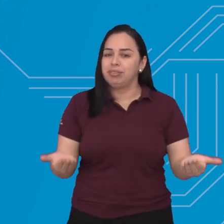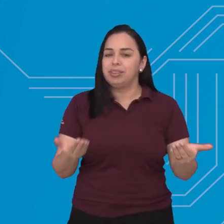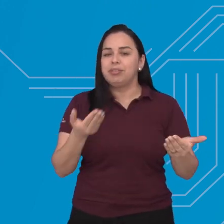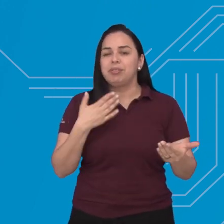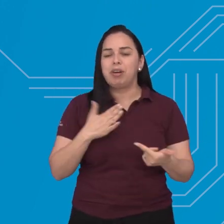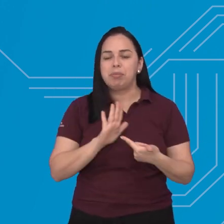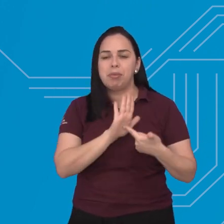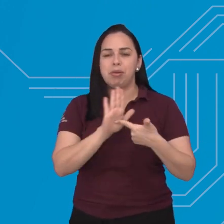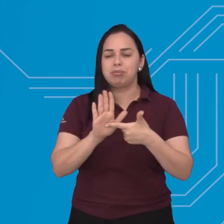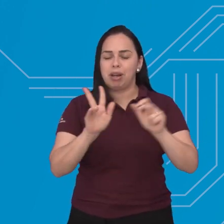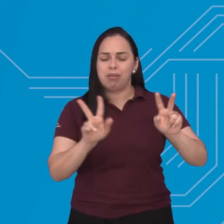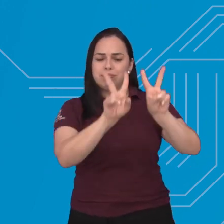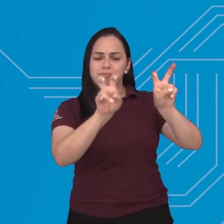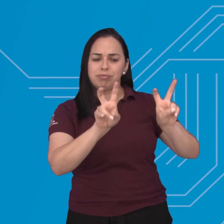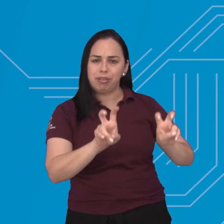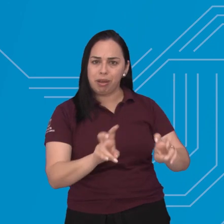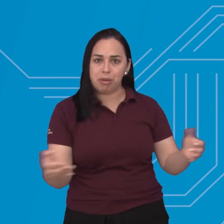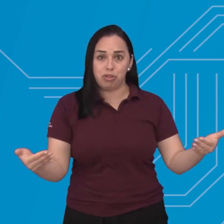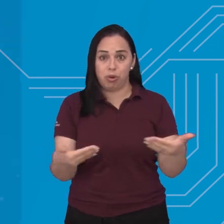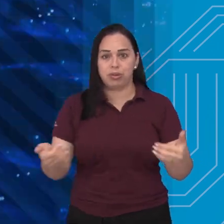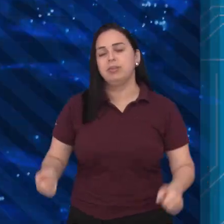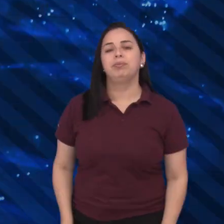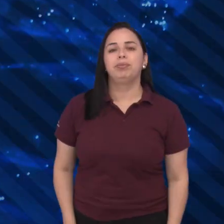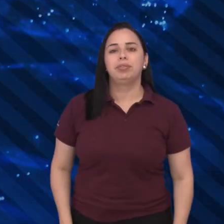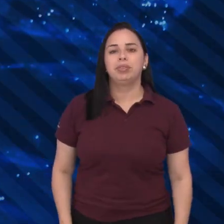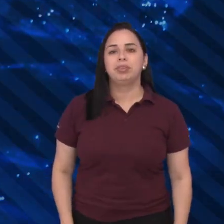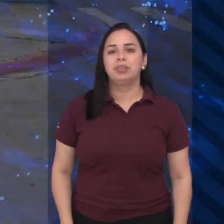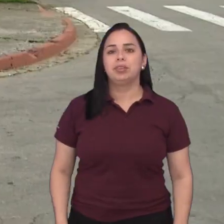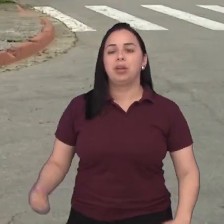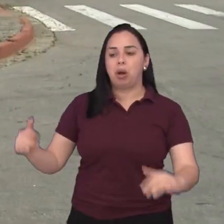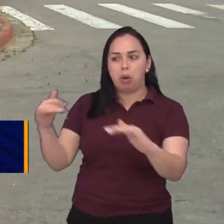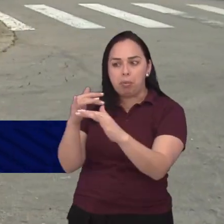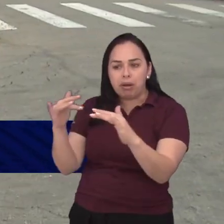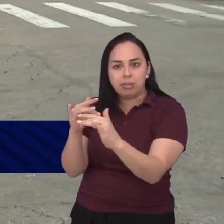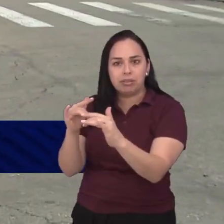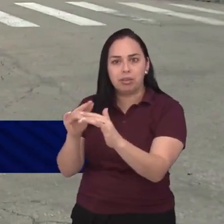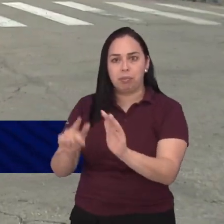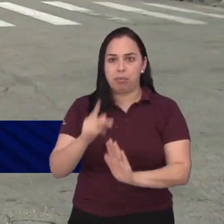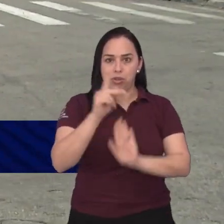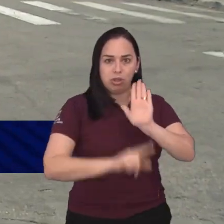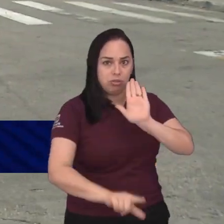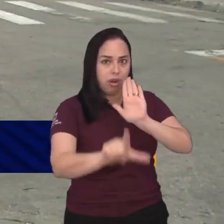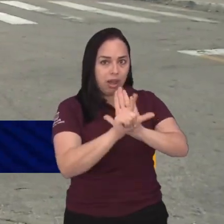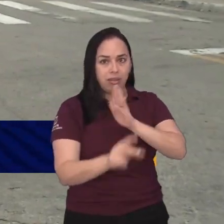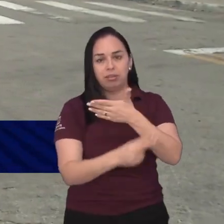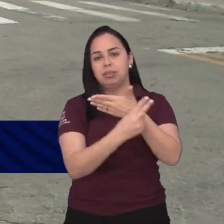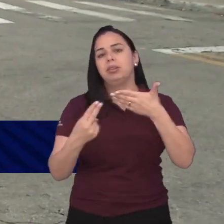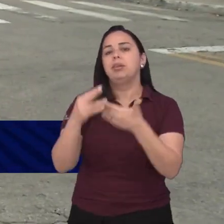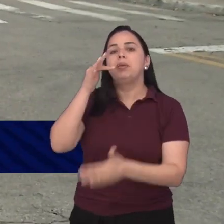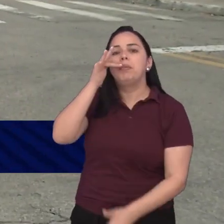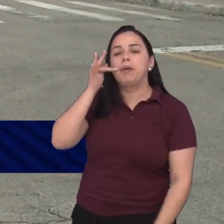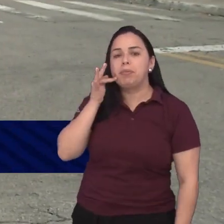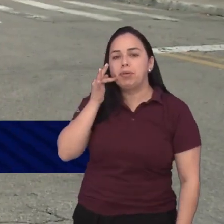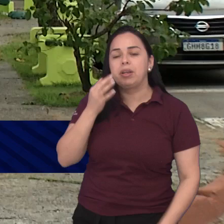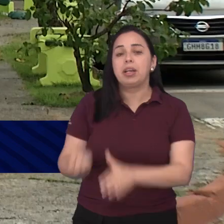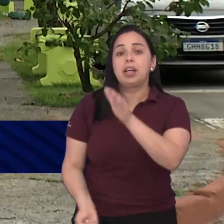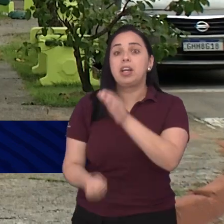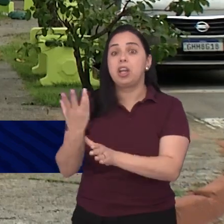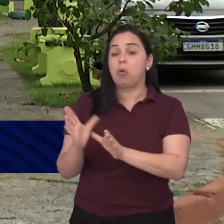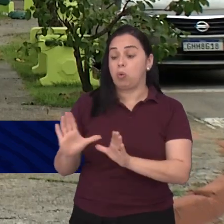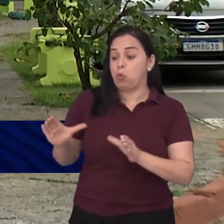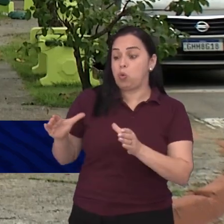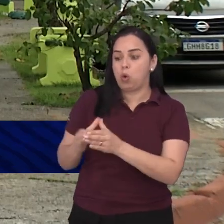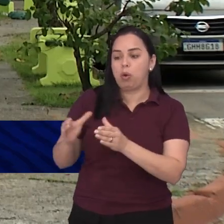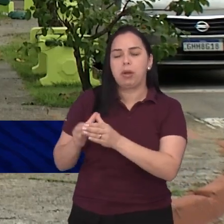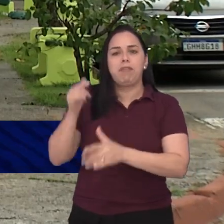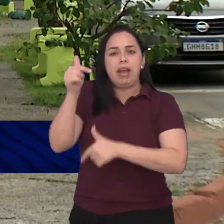cidade. Vamos aos destaques desta edição. Urbanização, projeto de lei aprovado do vereador Fabião Zagueiro,